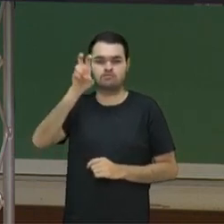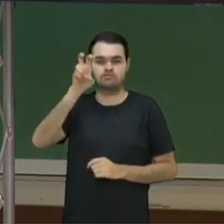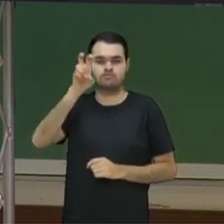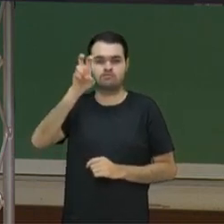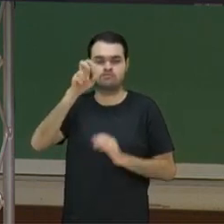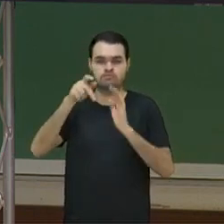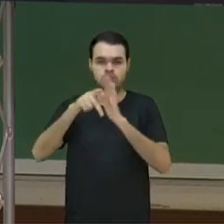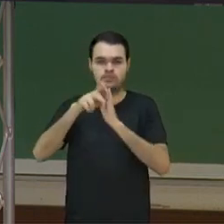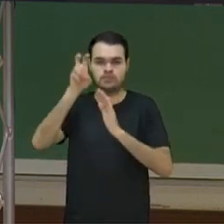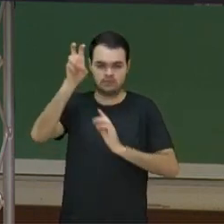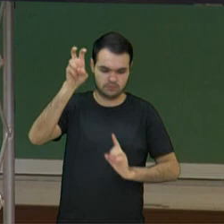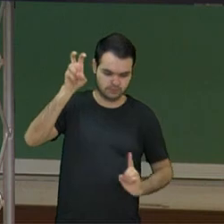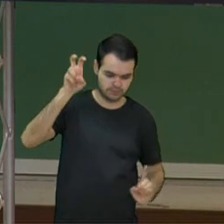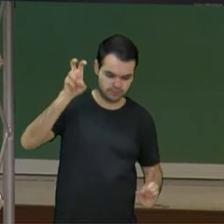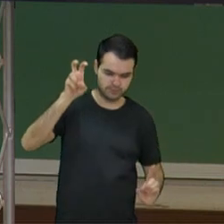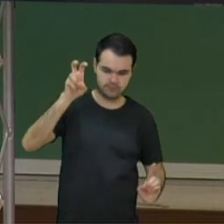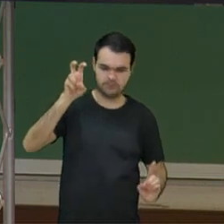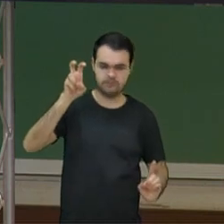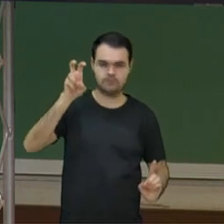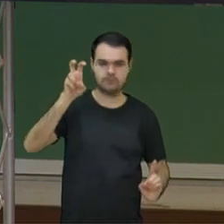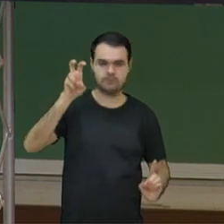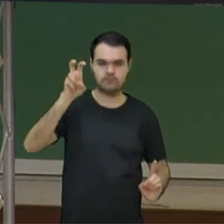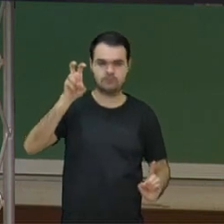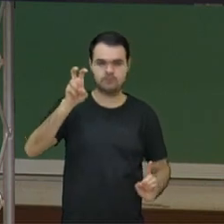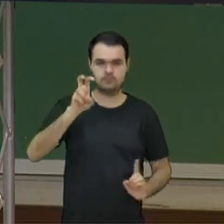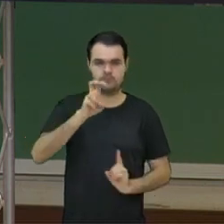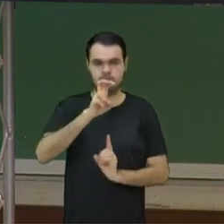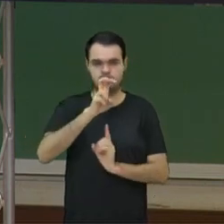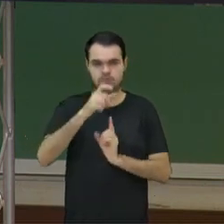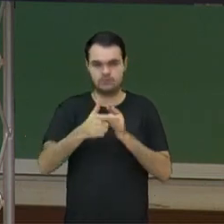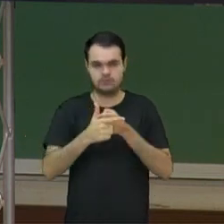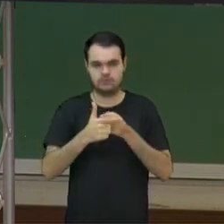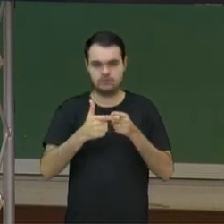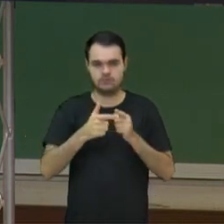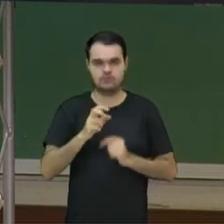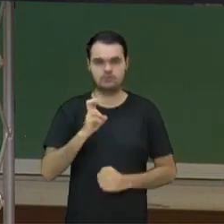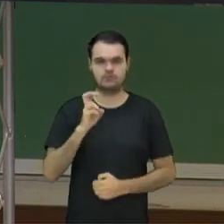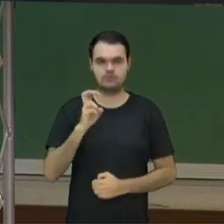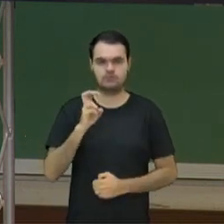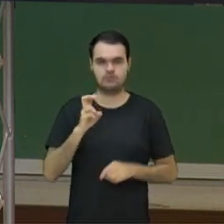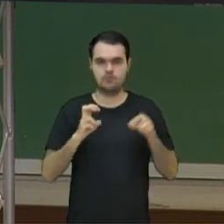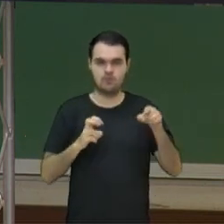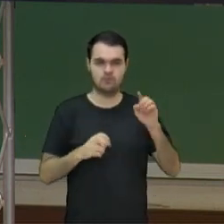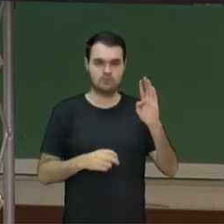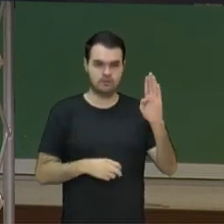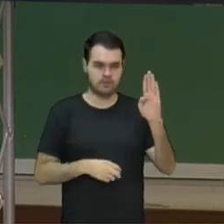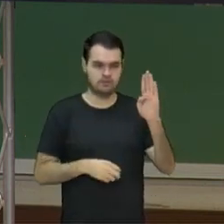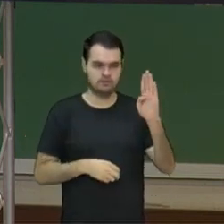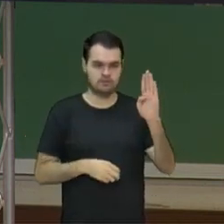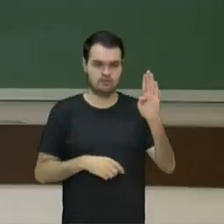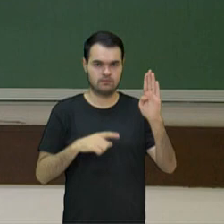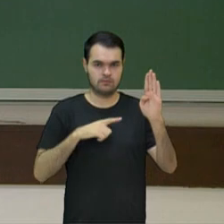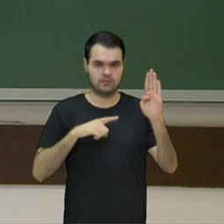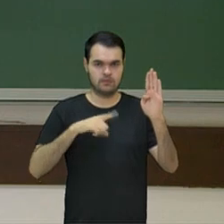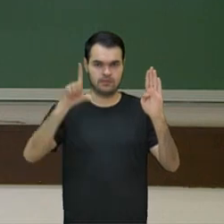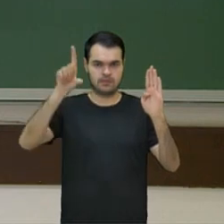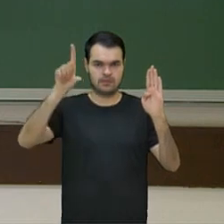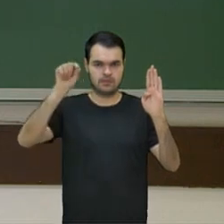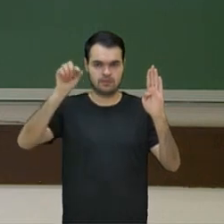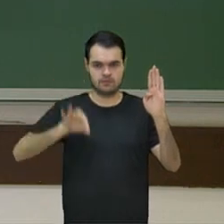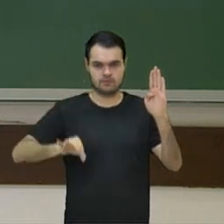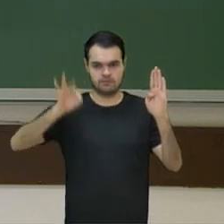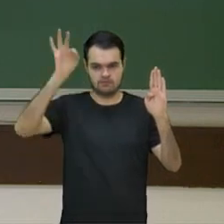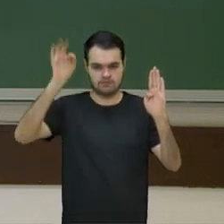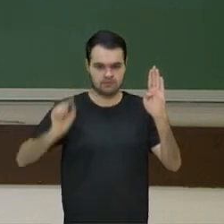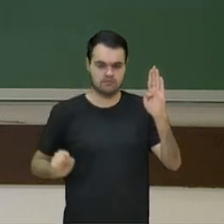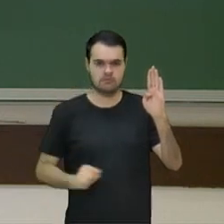aqui 5 por 1, vai dar 5, né? No ponto B, nós temos a tensão 10 volts e